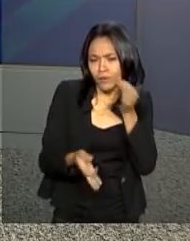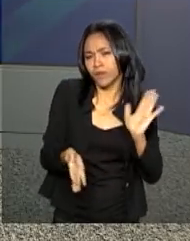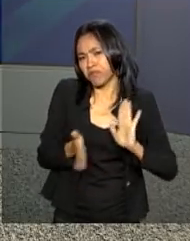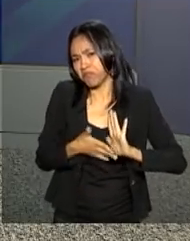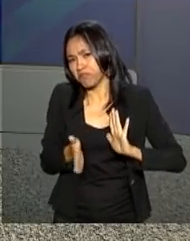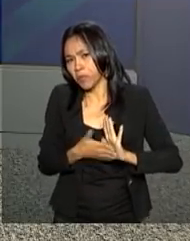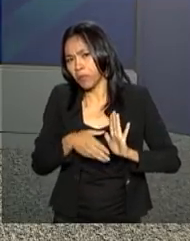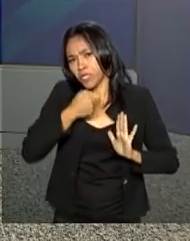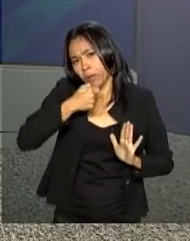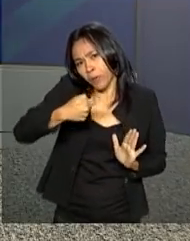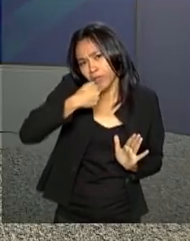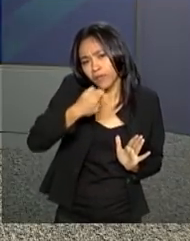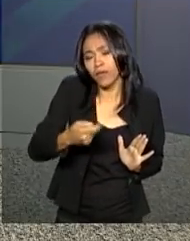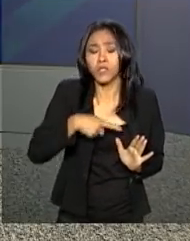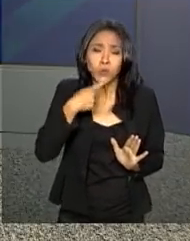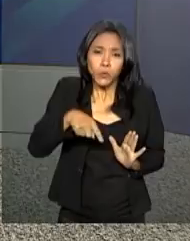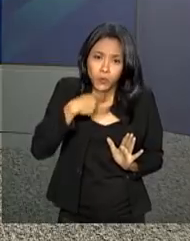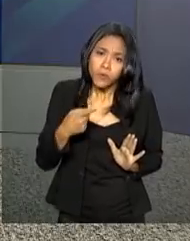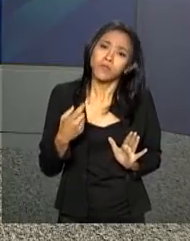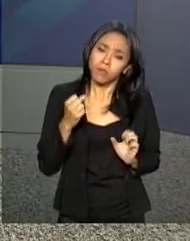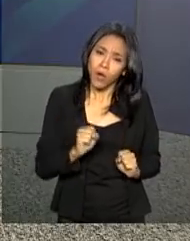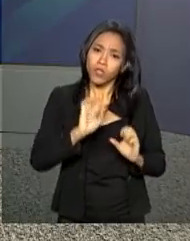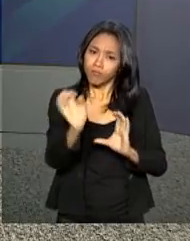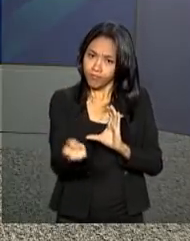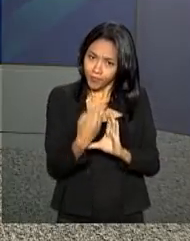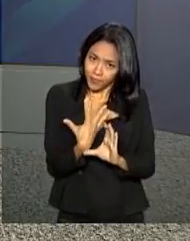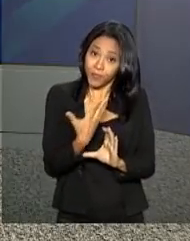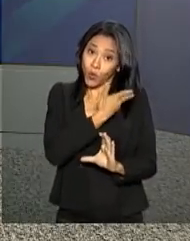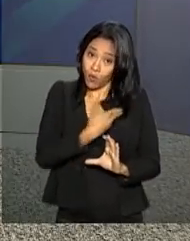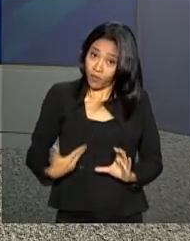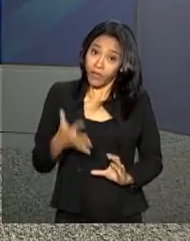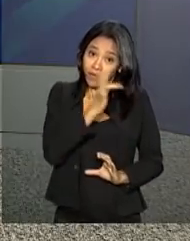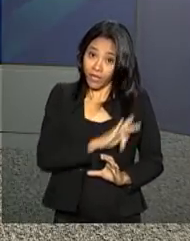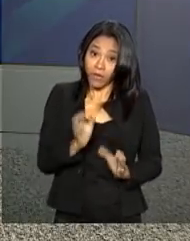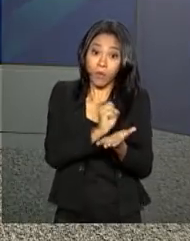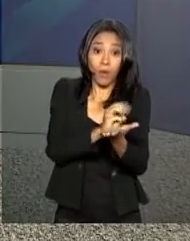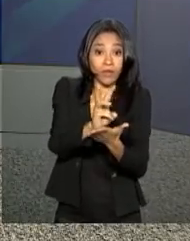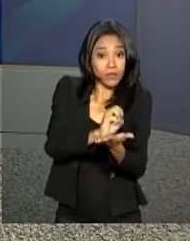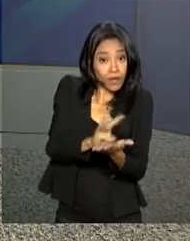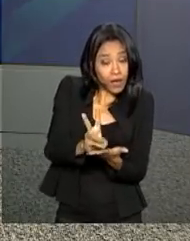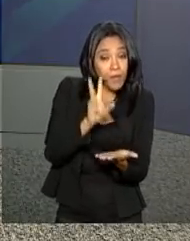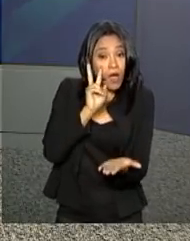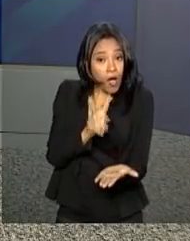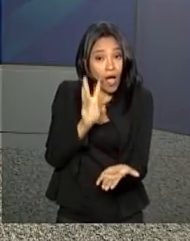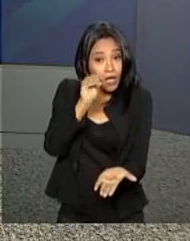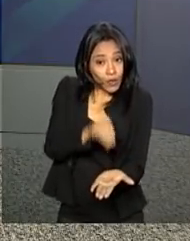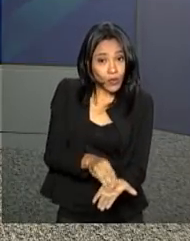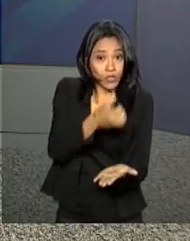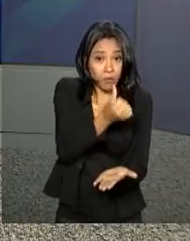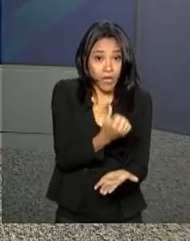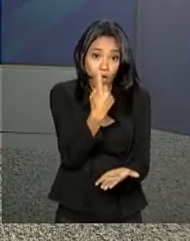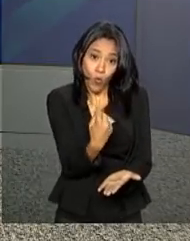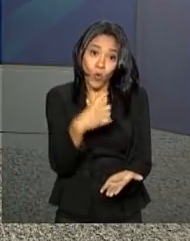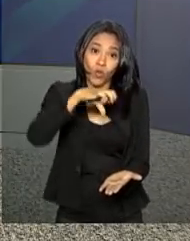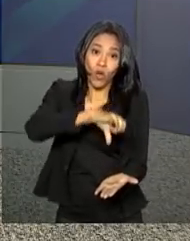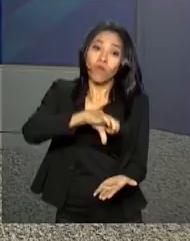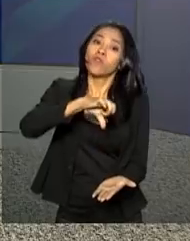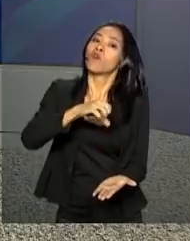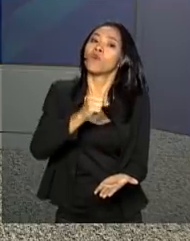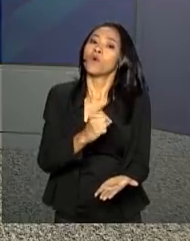reportagens e dúvidas sobre programas e ações do governo federal para o nosso WhatsApp. Então, anote aí. 619